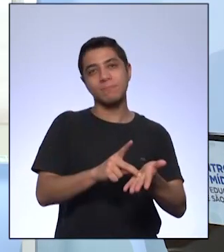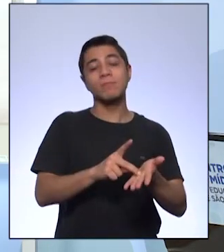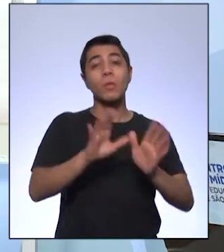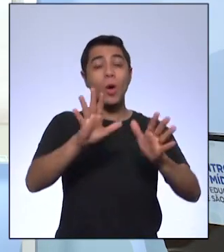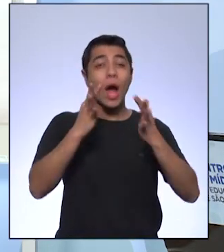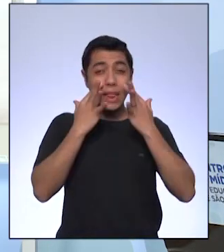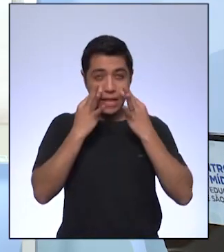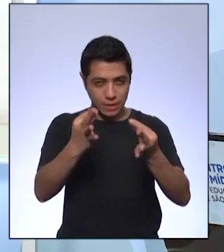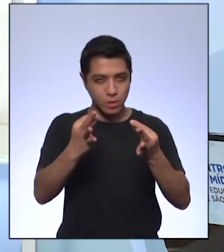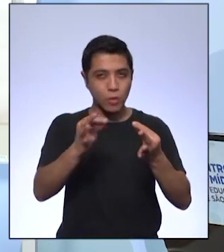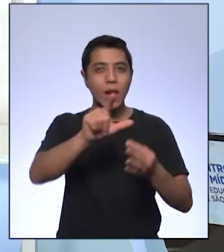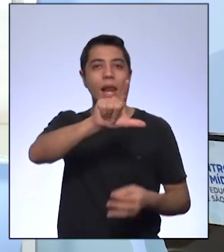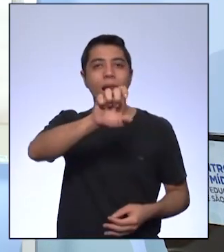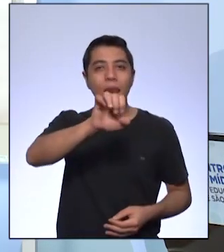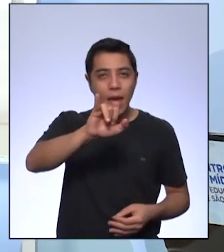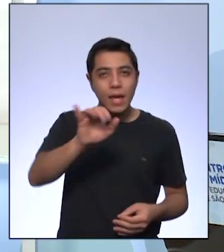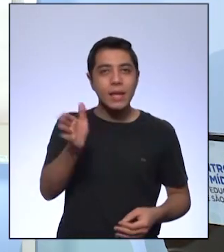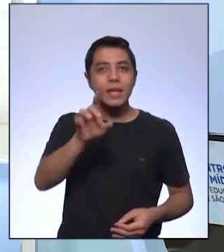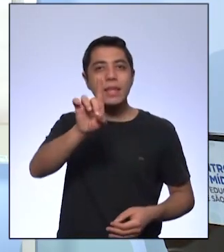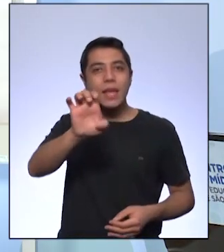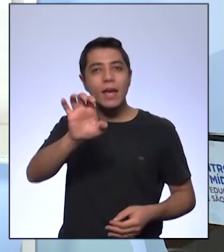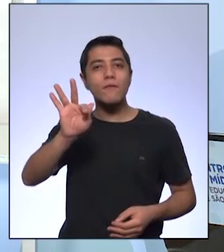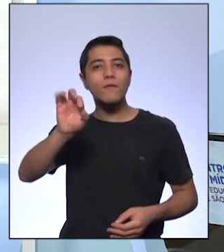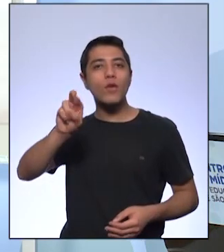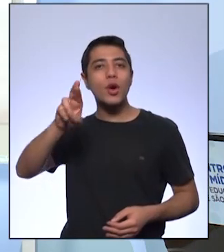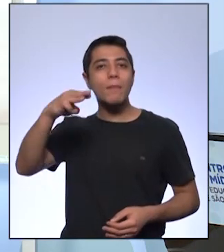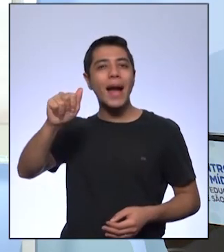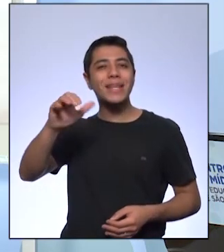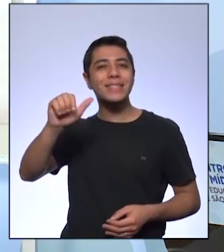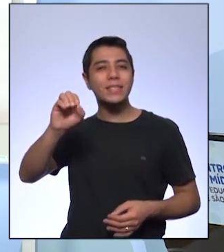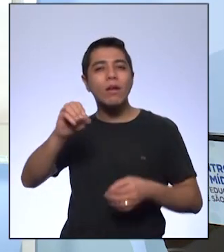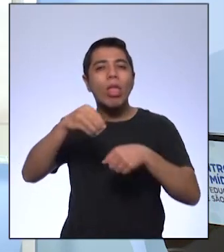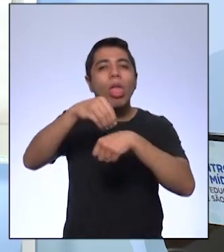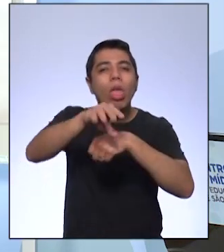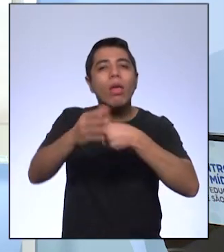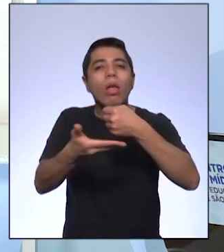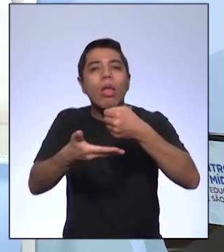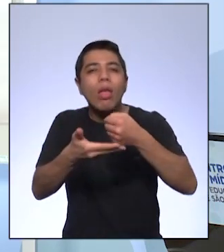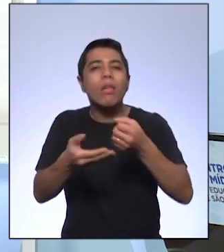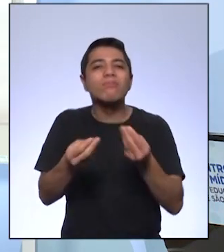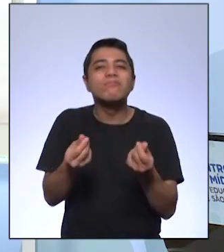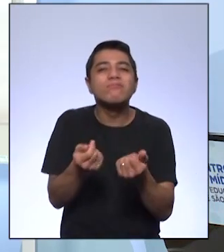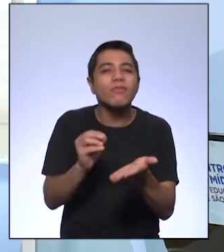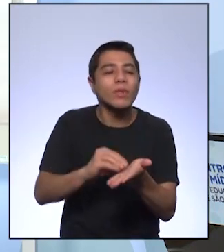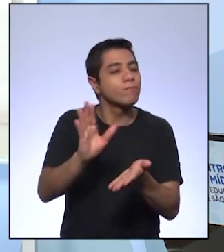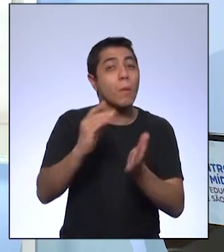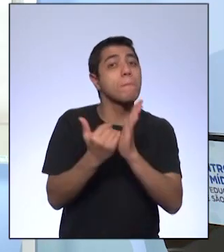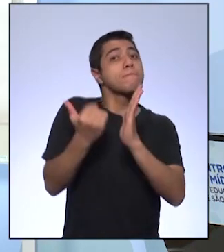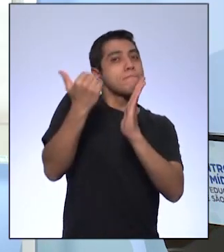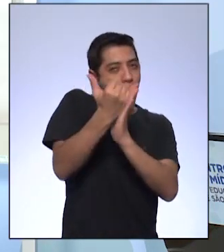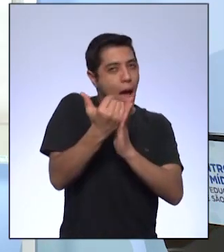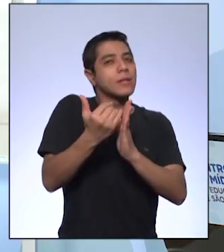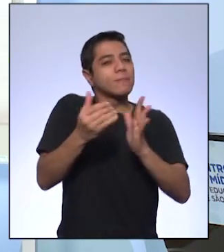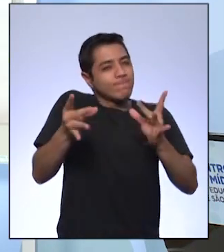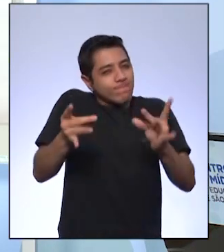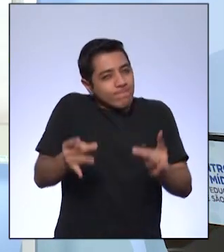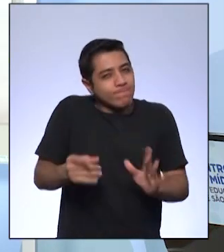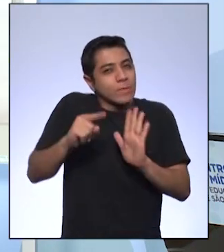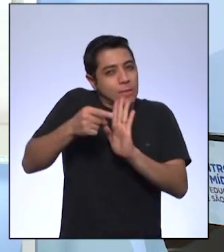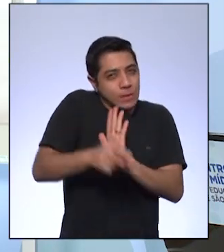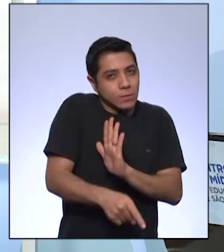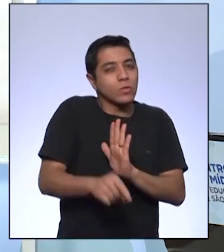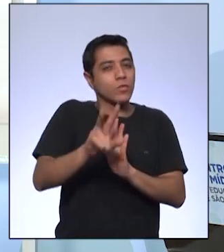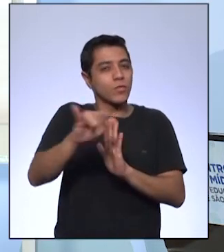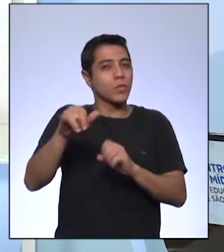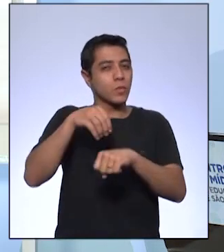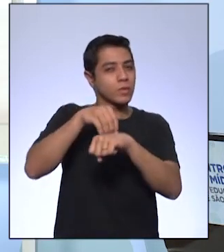isso aqui, a gente vai montar a estrutura para vocês entenderem um pouquinho como vem essa lei de formação, que ela não é do acaso, não é simplesmente